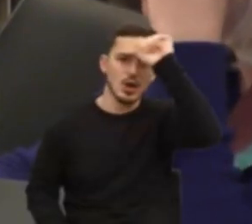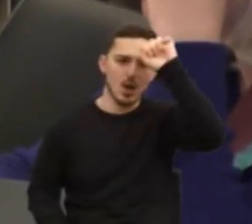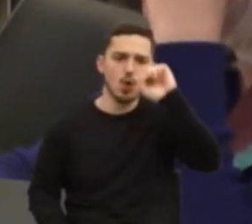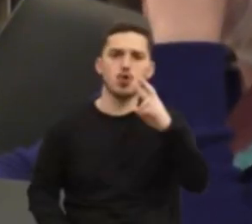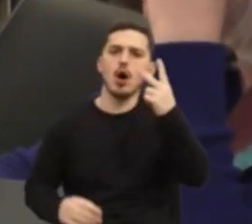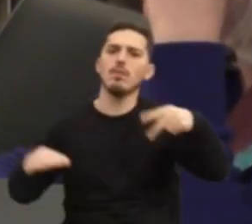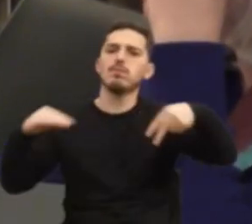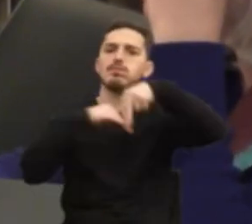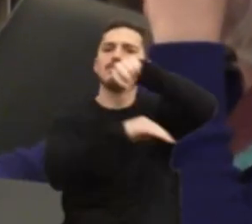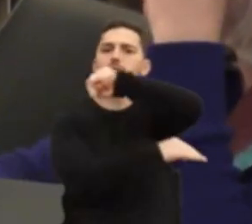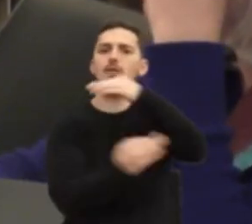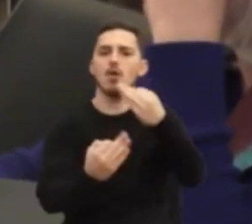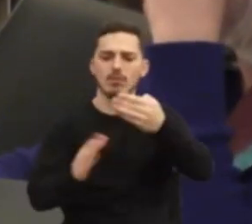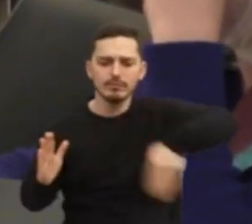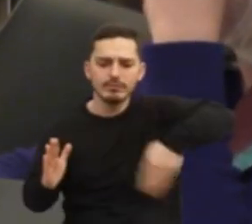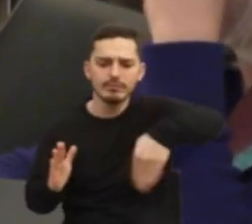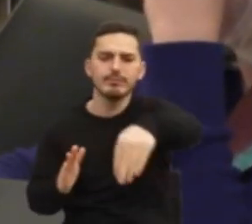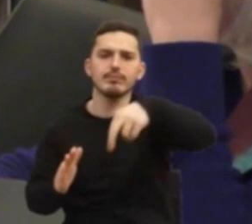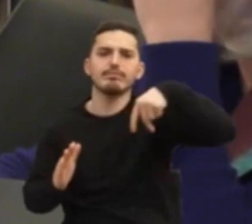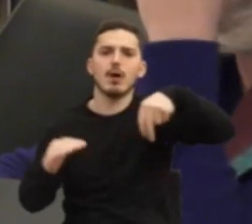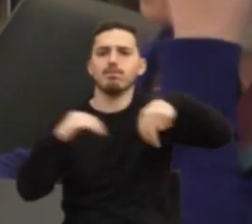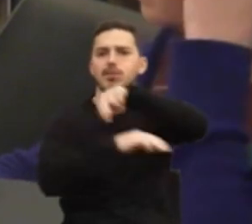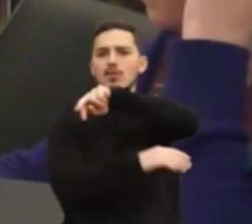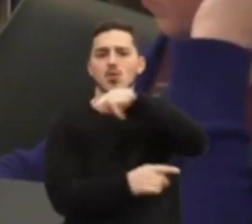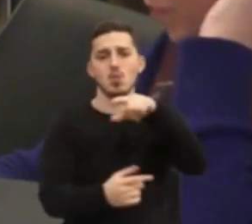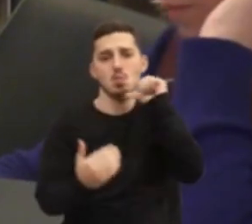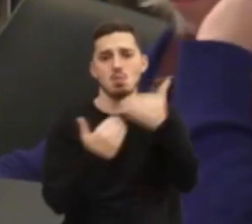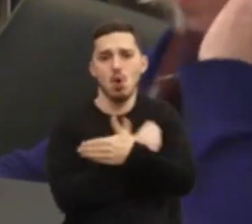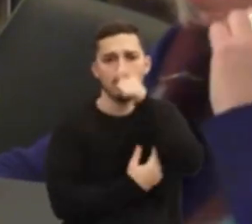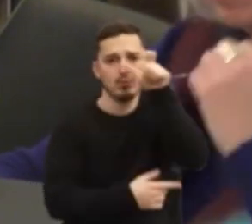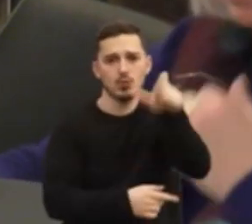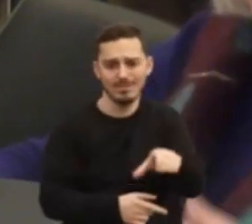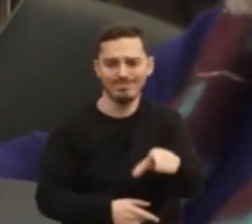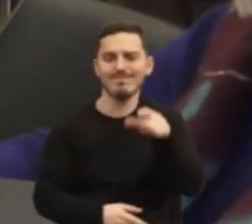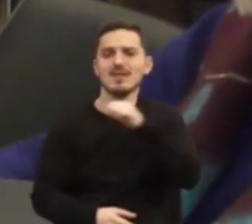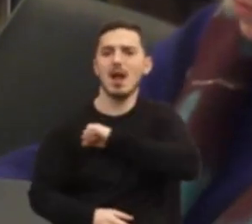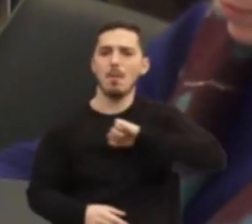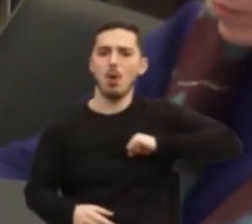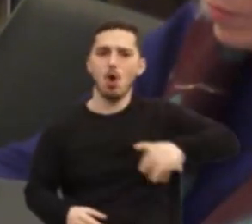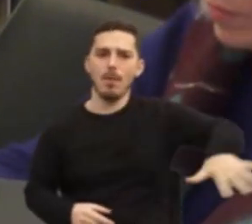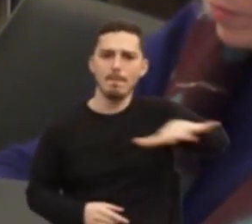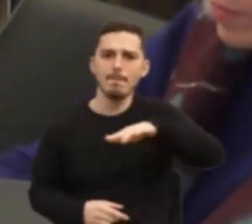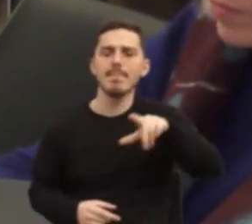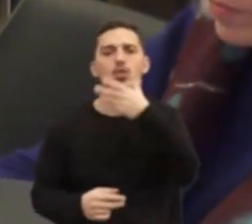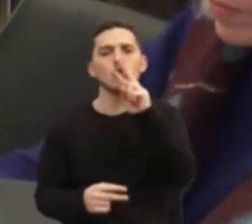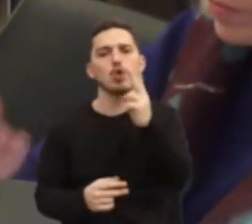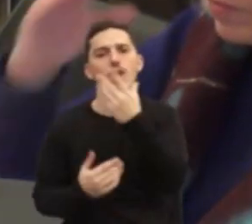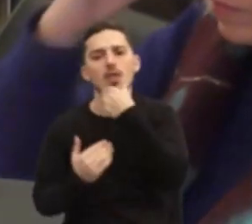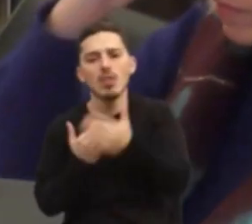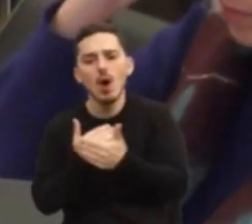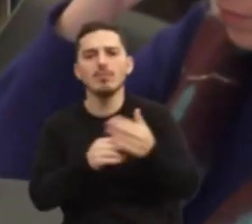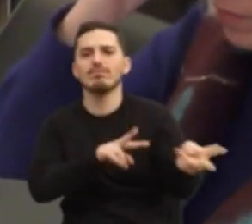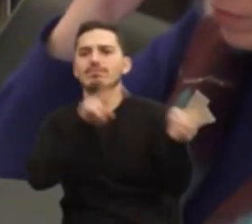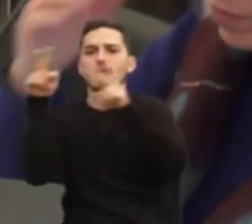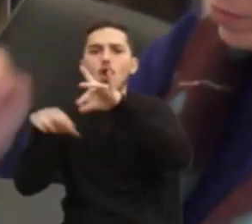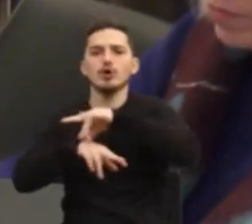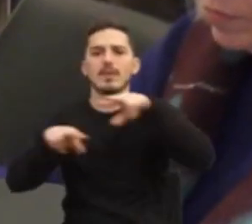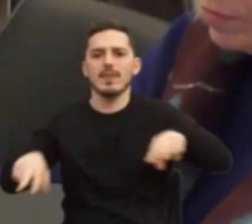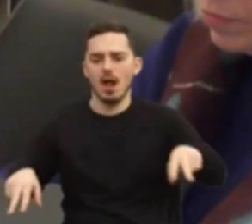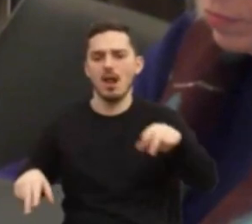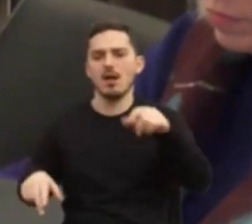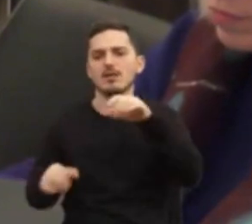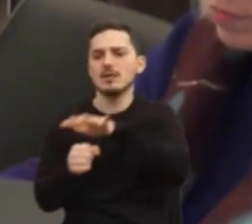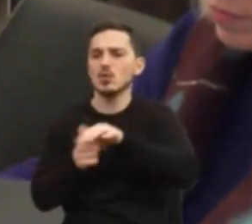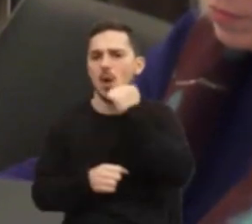dois atropelamentos em plena passadeira, um deles mortal em Santa Apolónia e outro resultando em dois idosos transportados para o hospital em estado grave